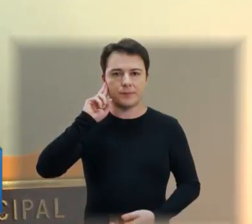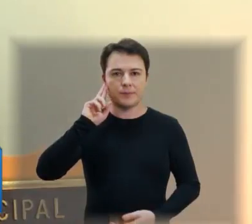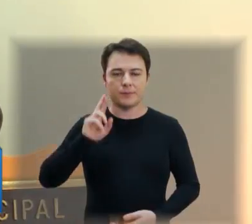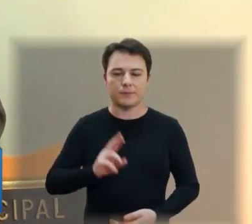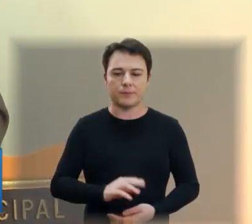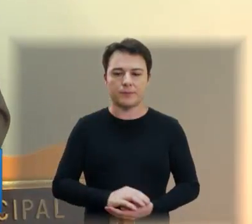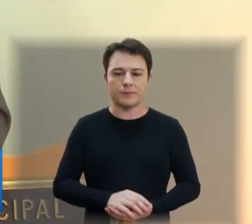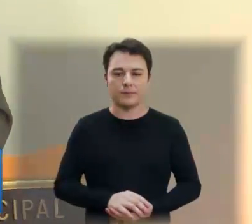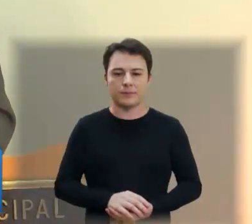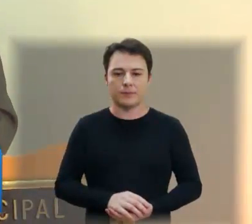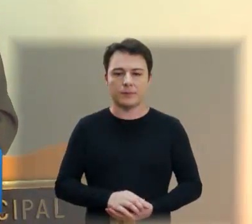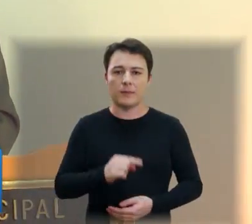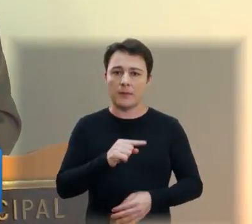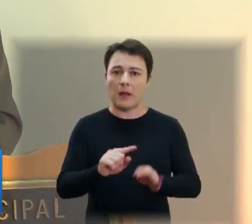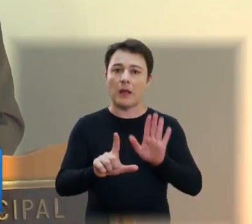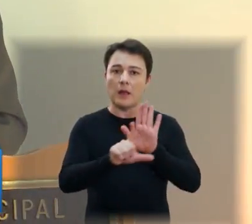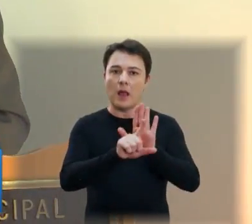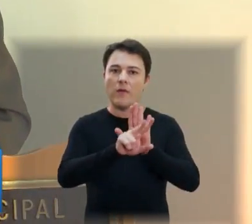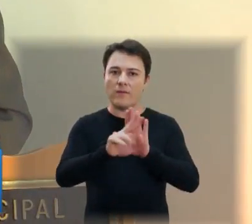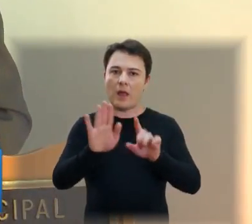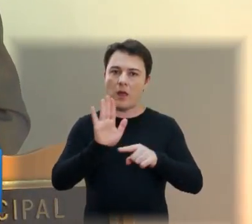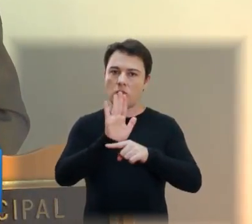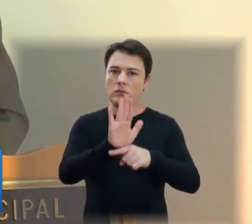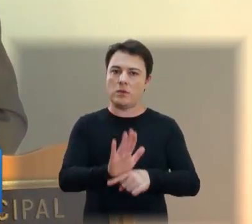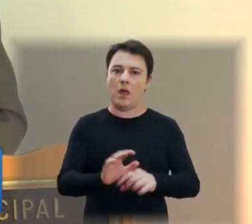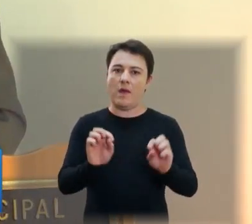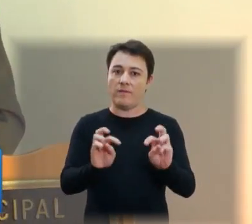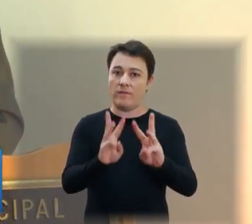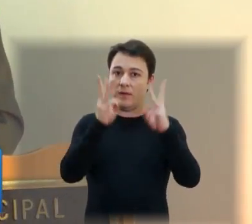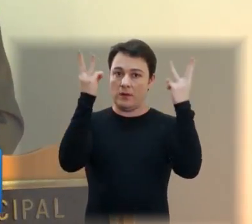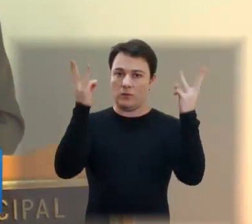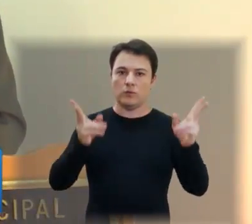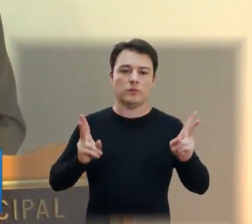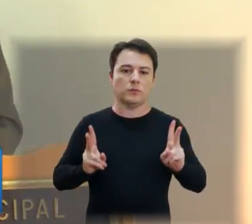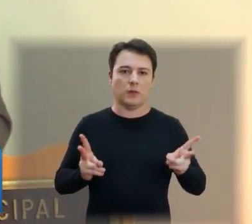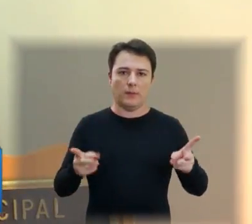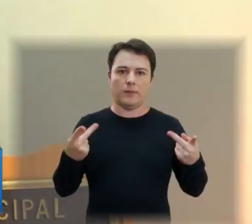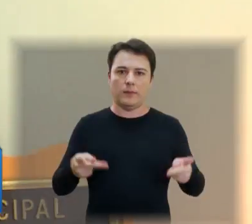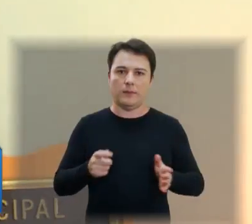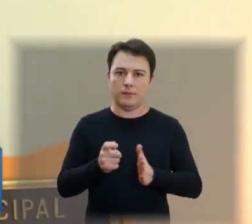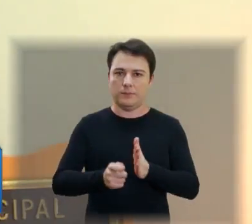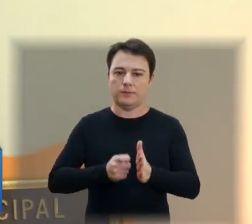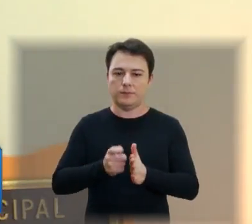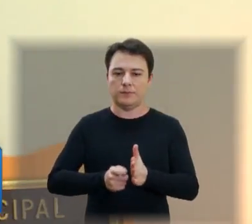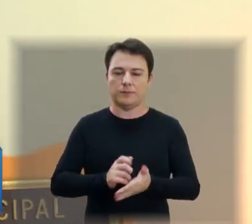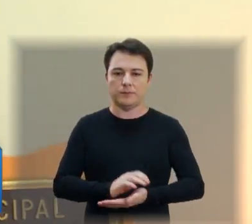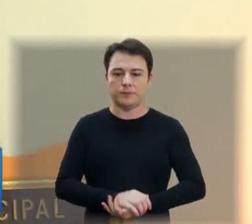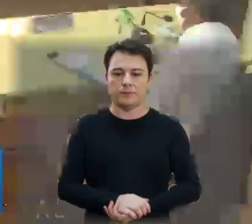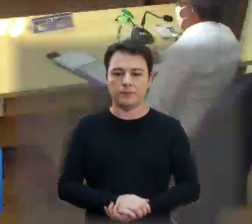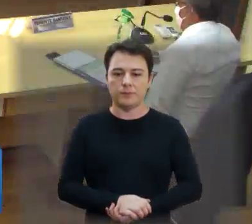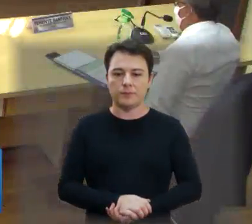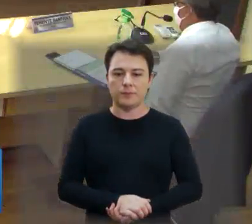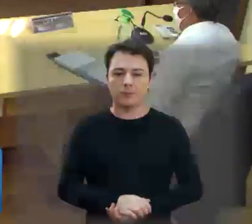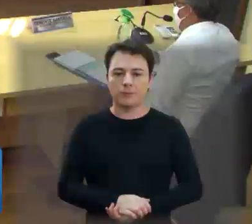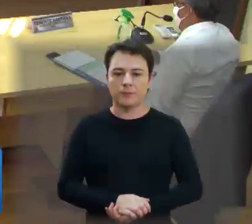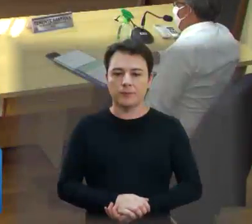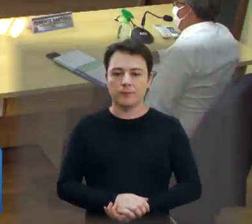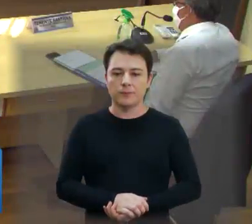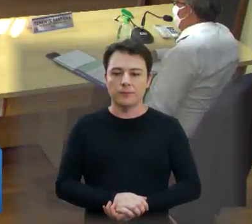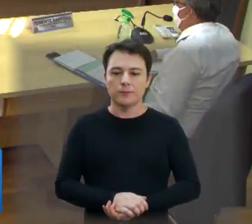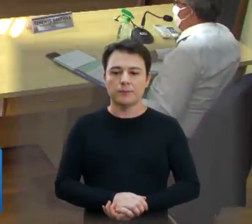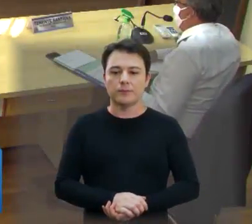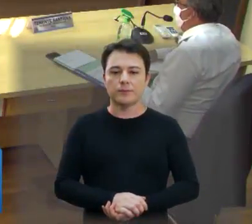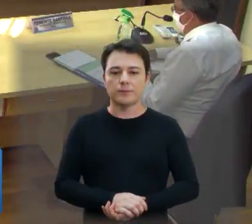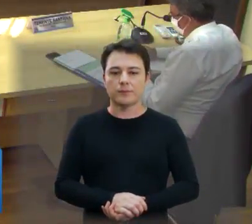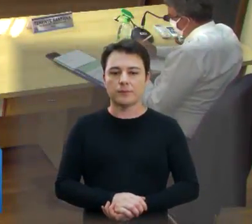para contribuir para os nossos eventos, seja cada vez mais e melhores no nosso município. Com a palavra, vereador José